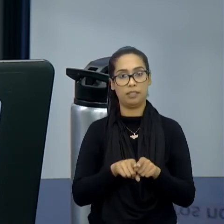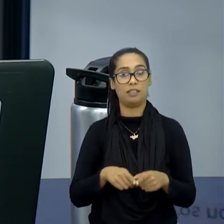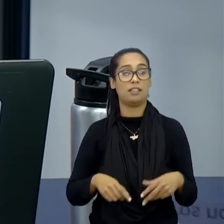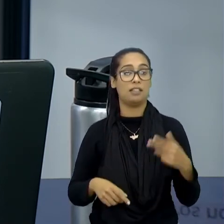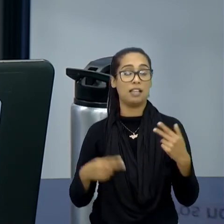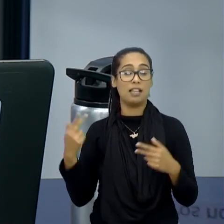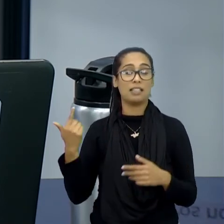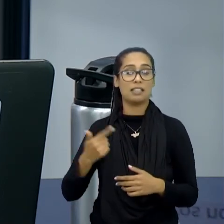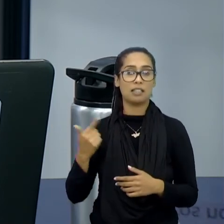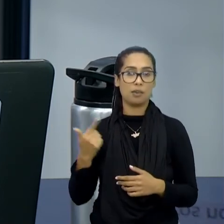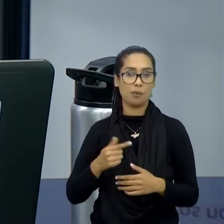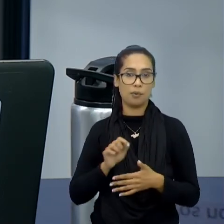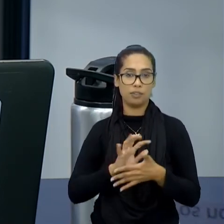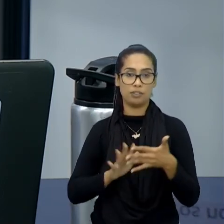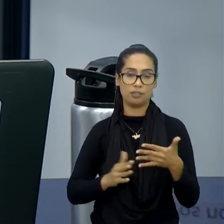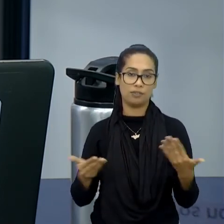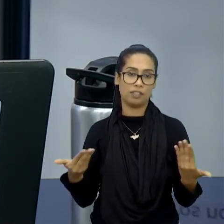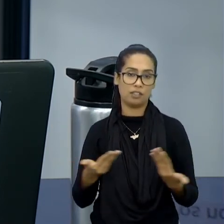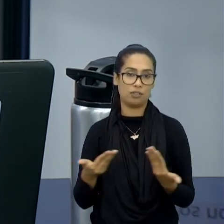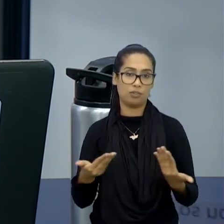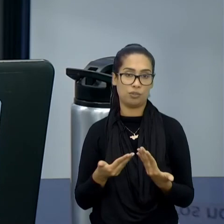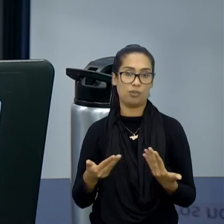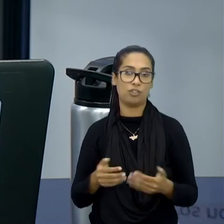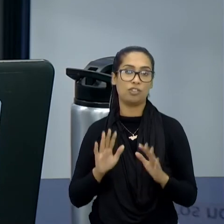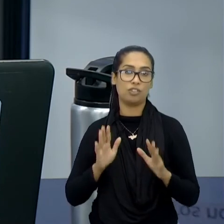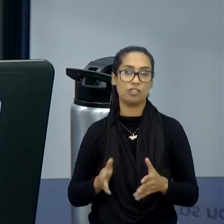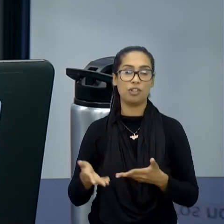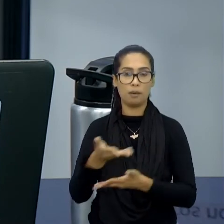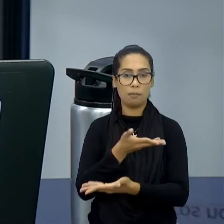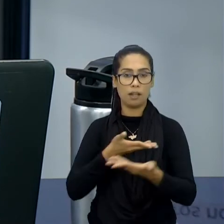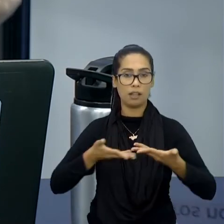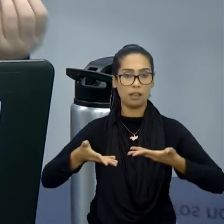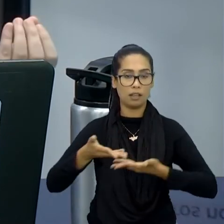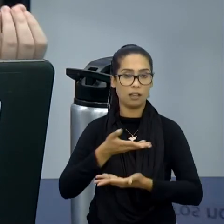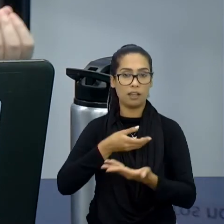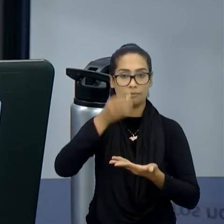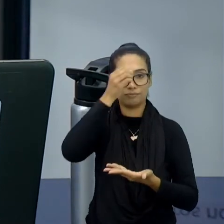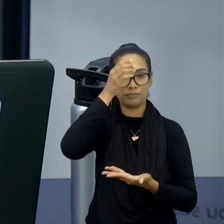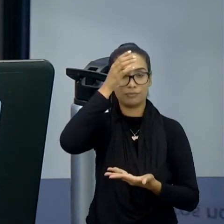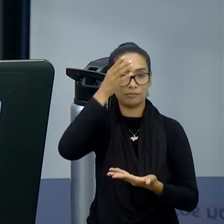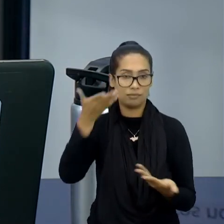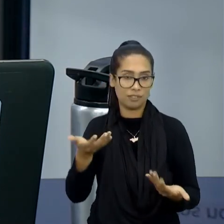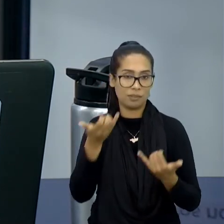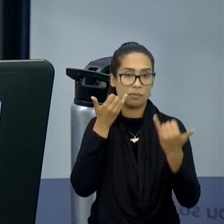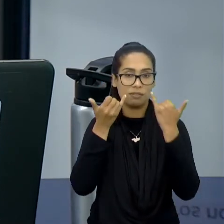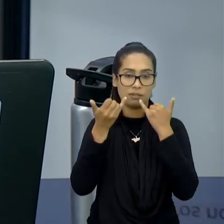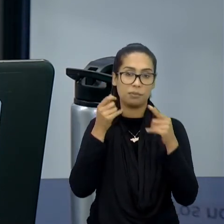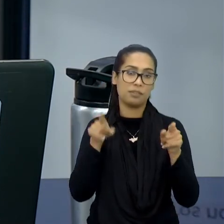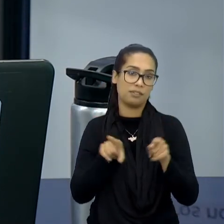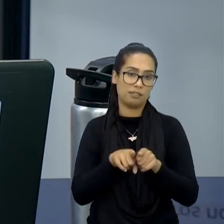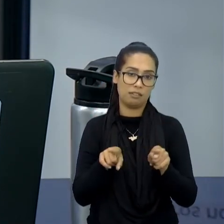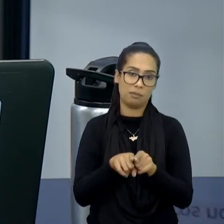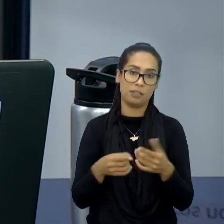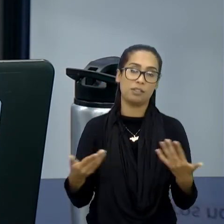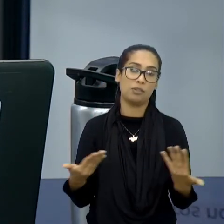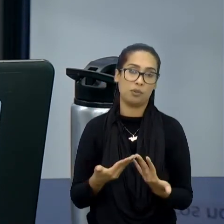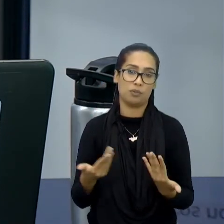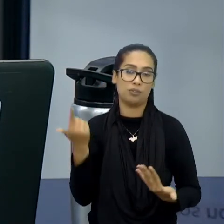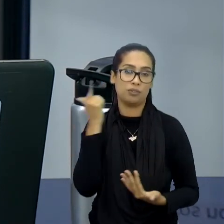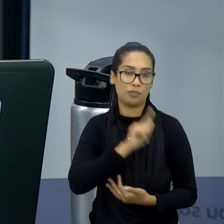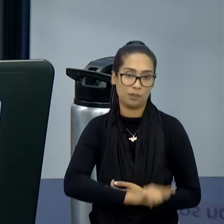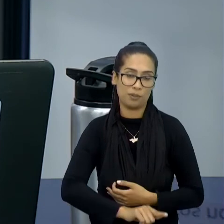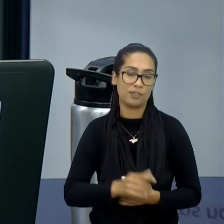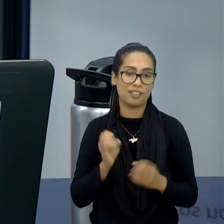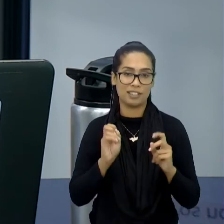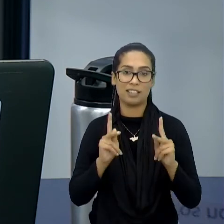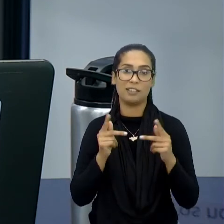a gente vai relacionando os conhecimentos que a gente já dispõe com aqueles que vamos juntos construindo,